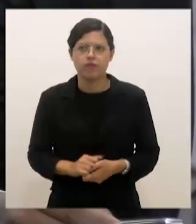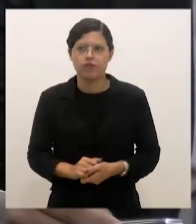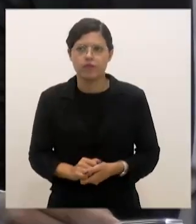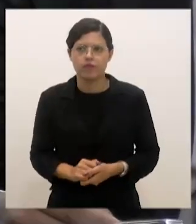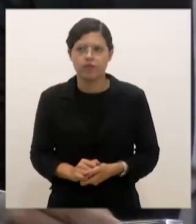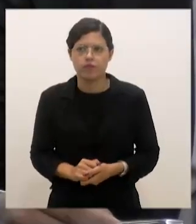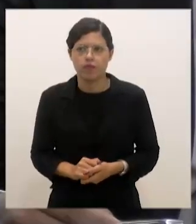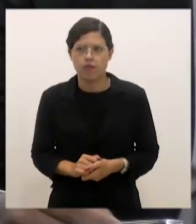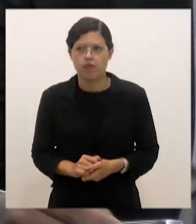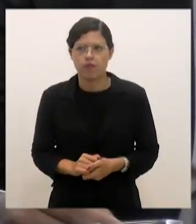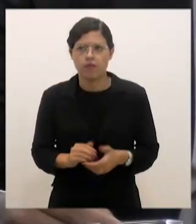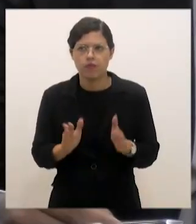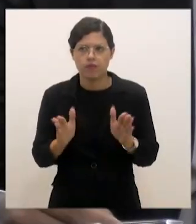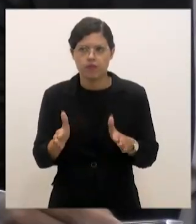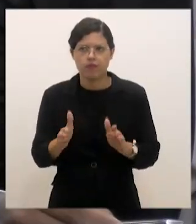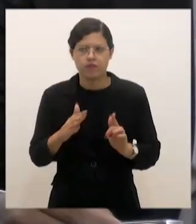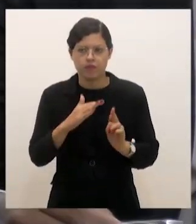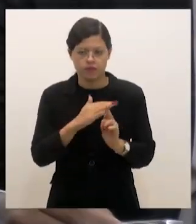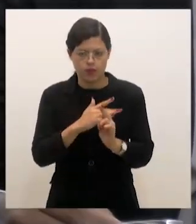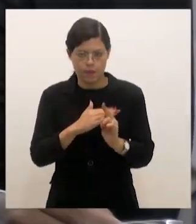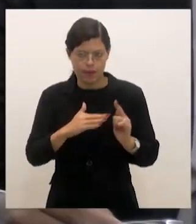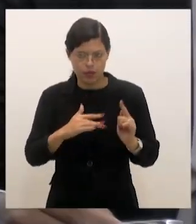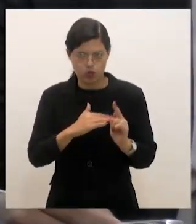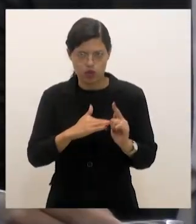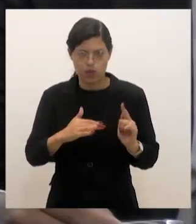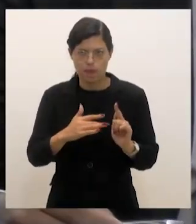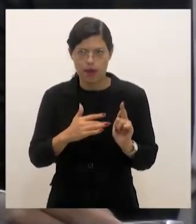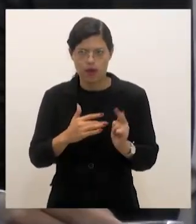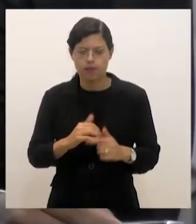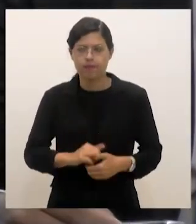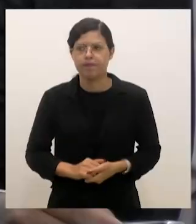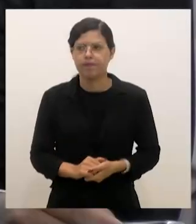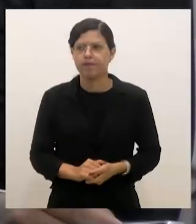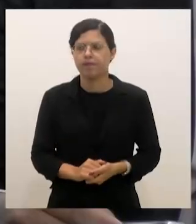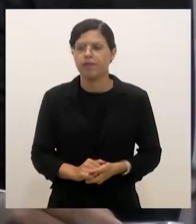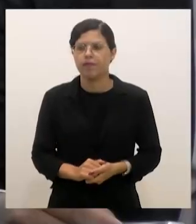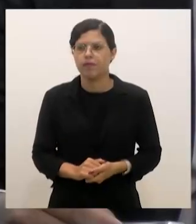em especial na Baía de Guanabara.